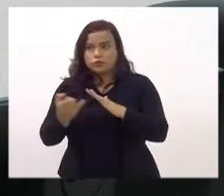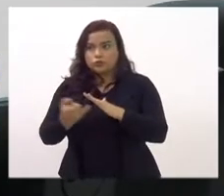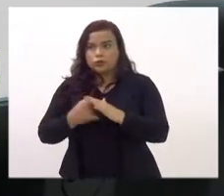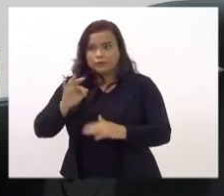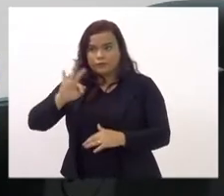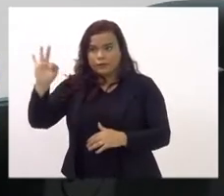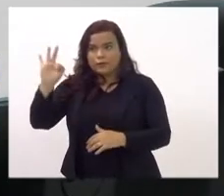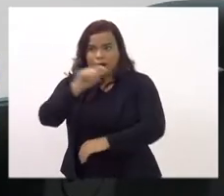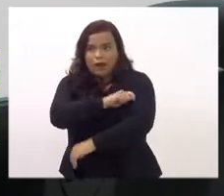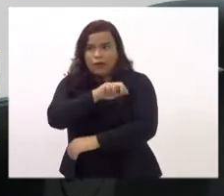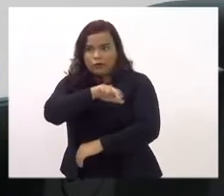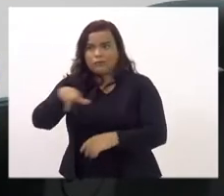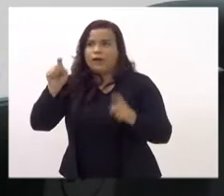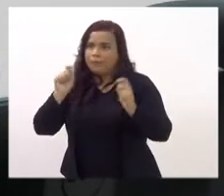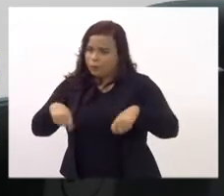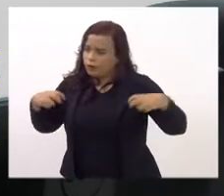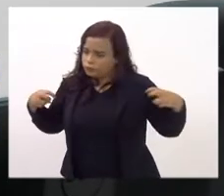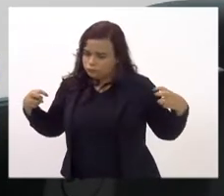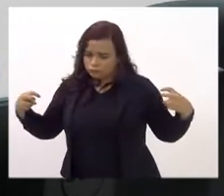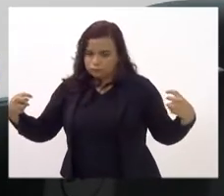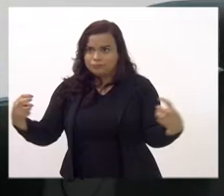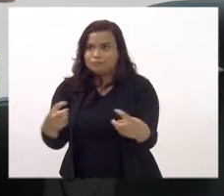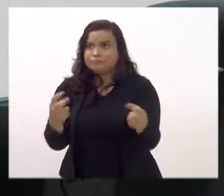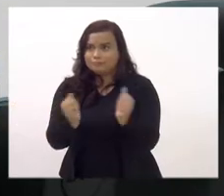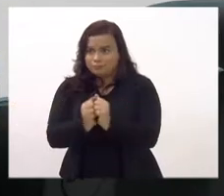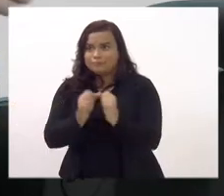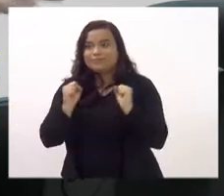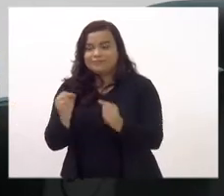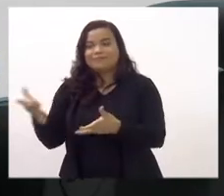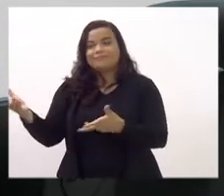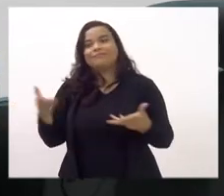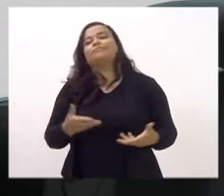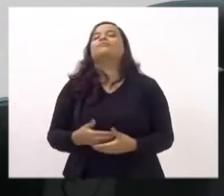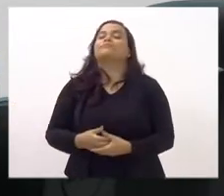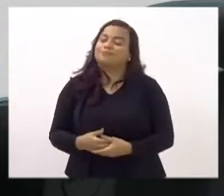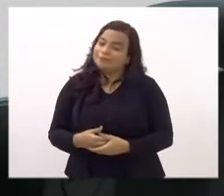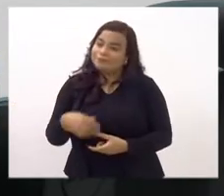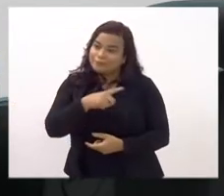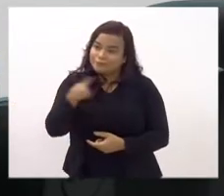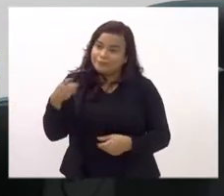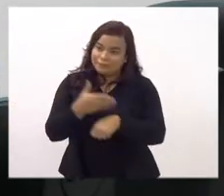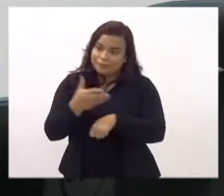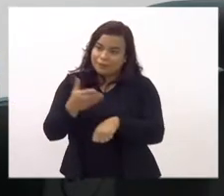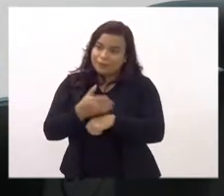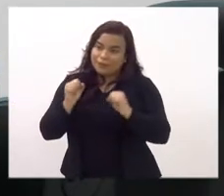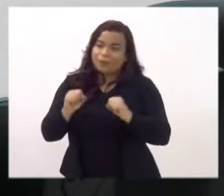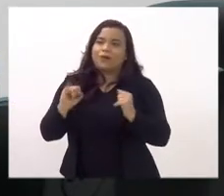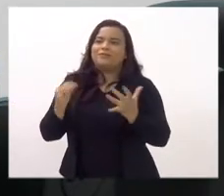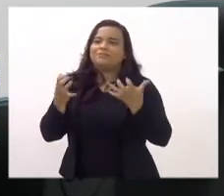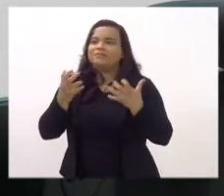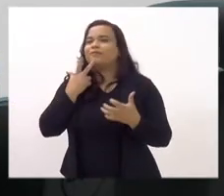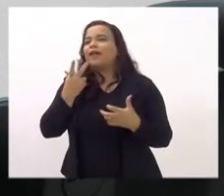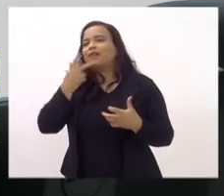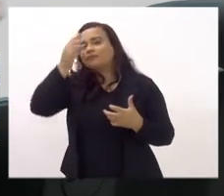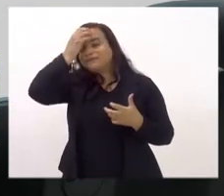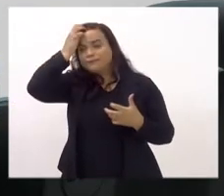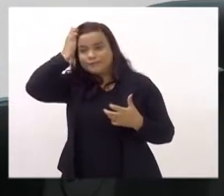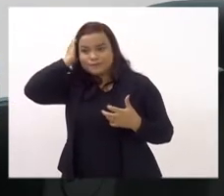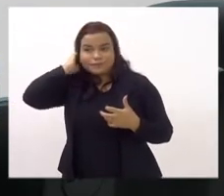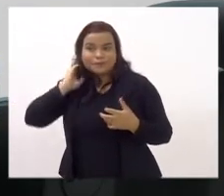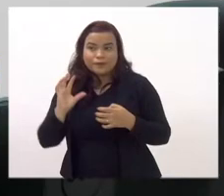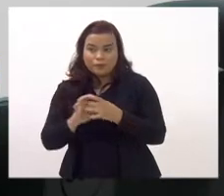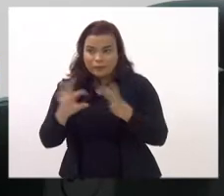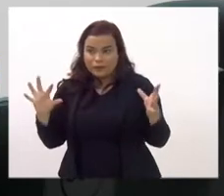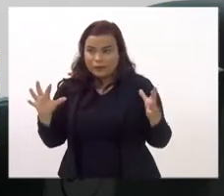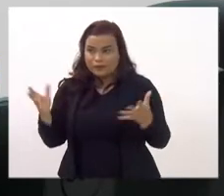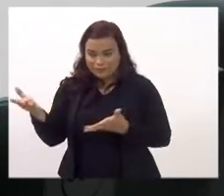aqui, que possam sentar à mesa, podem ficar mais confortável para vocês poderem participar, também vão poder falar. Fiquem à vontade aqui na